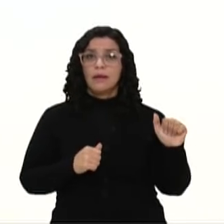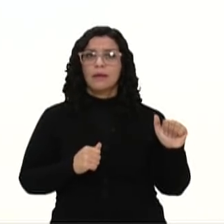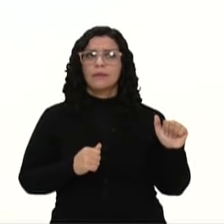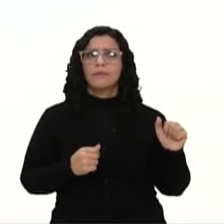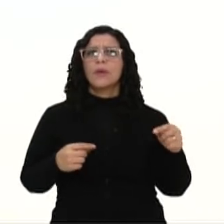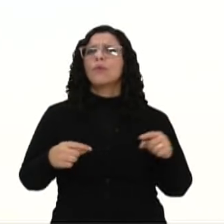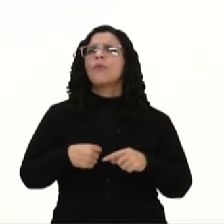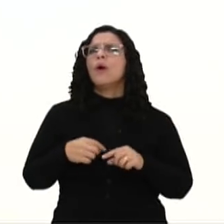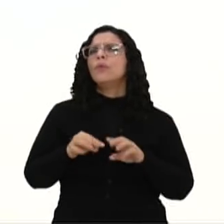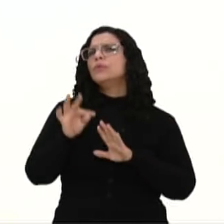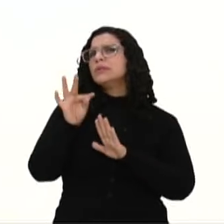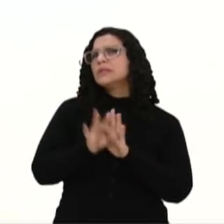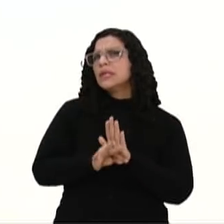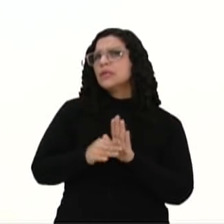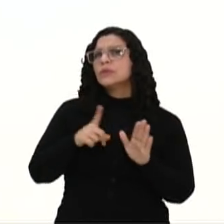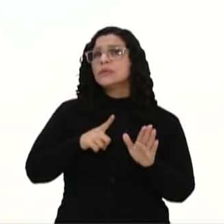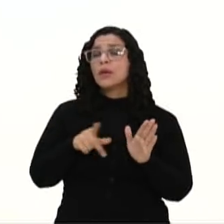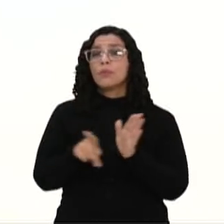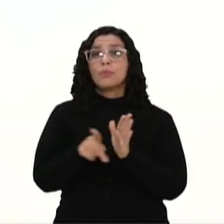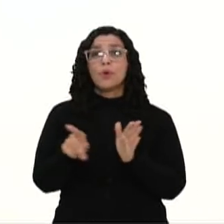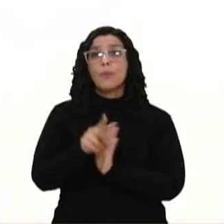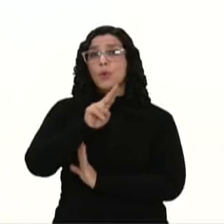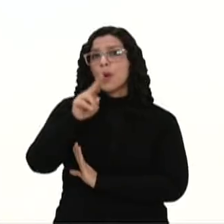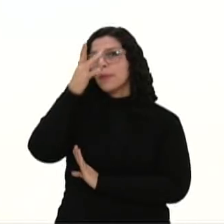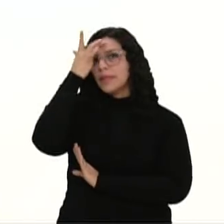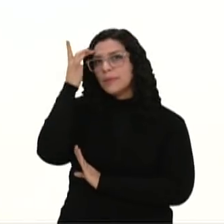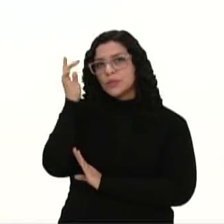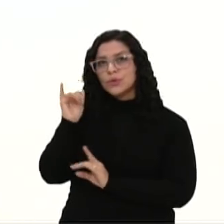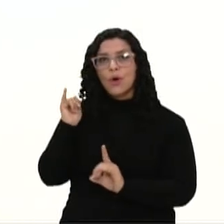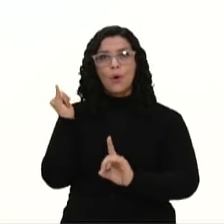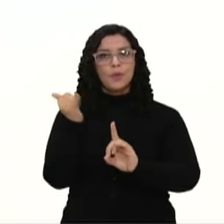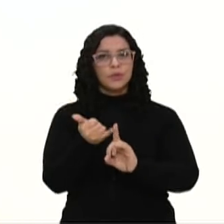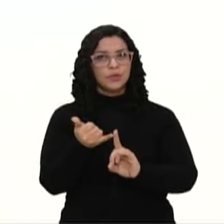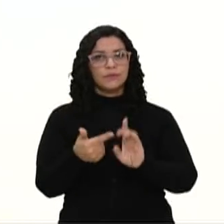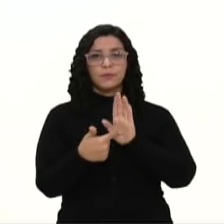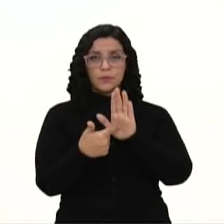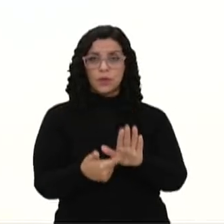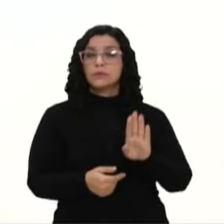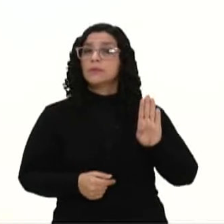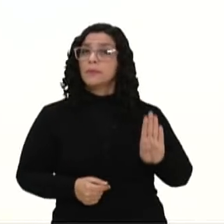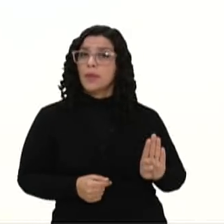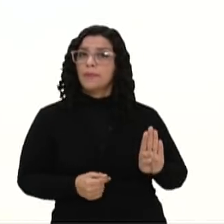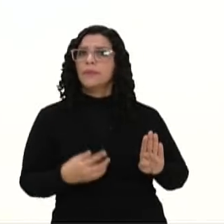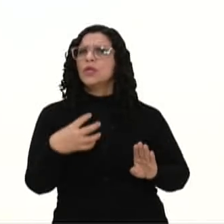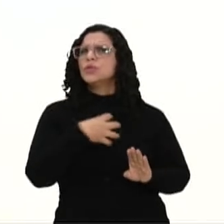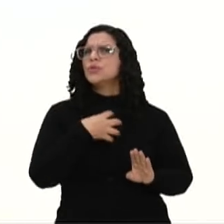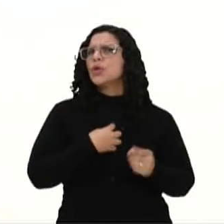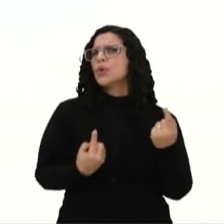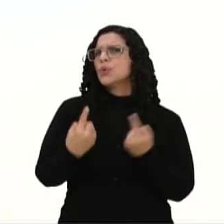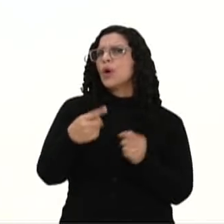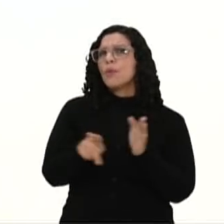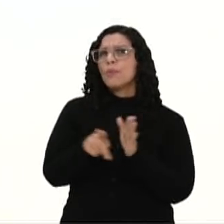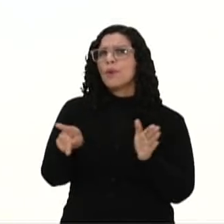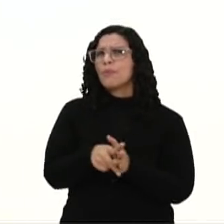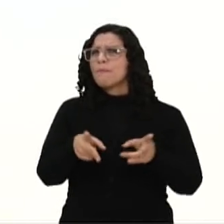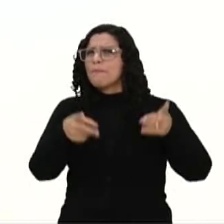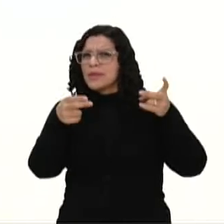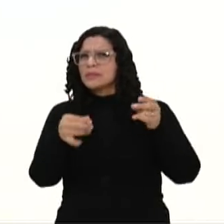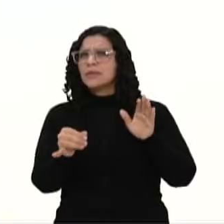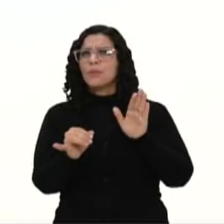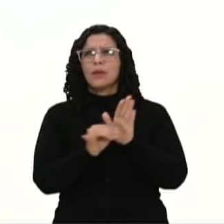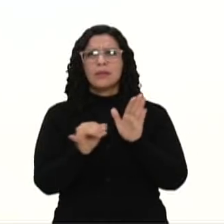que parte das cartas o destinatário é identificado? Letra B. De que modo essa identificação